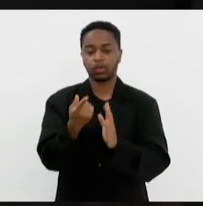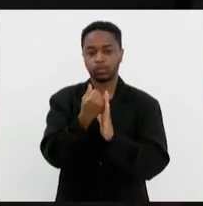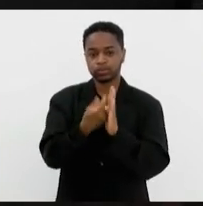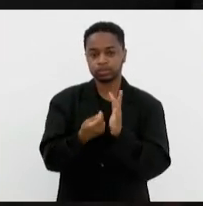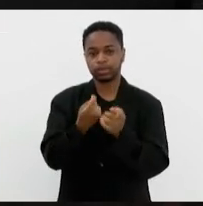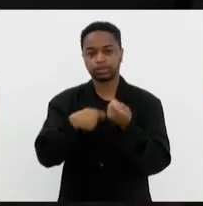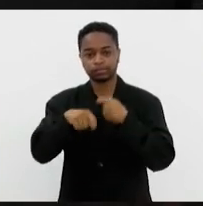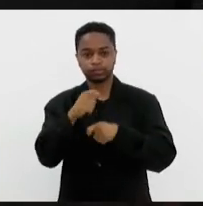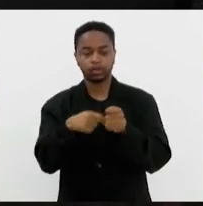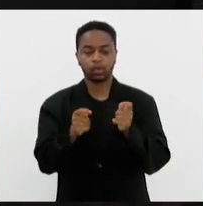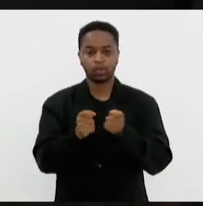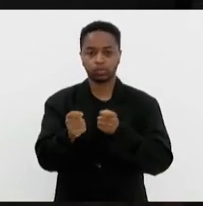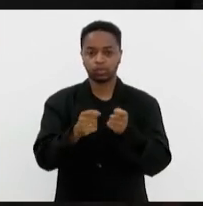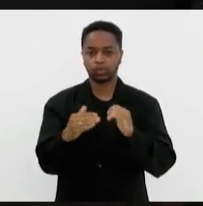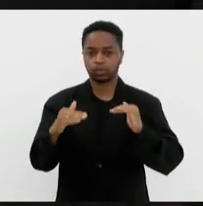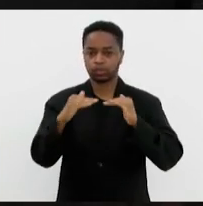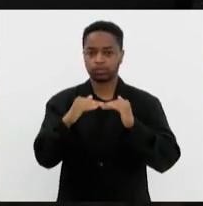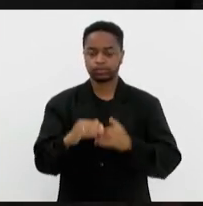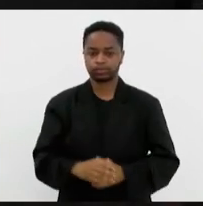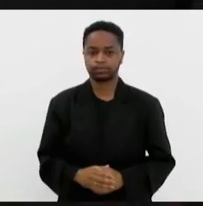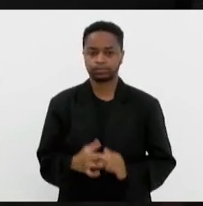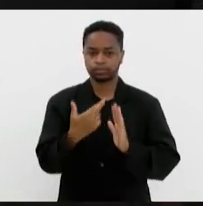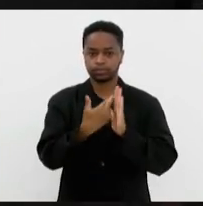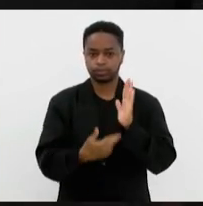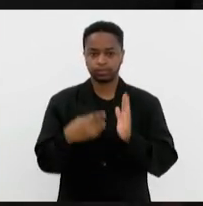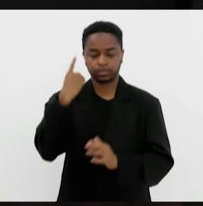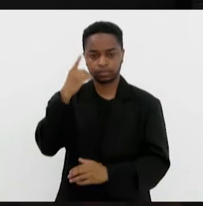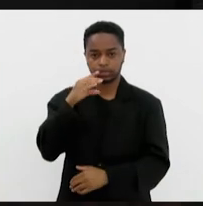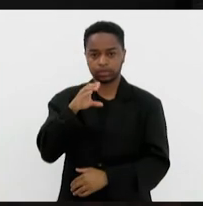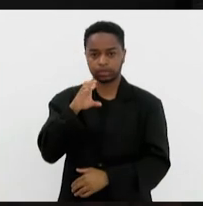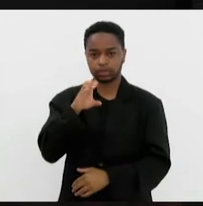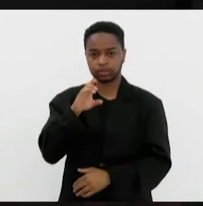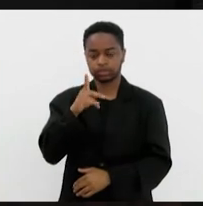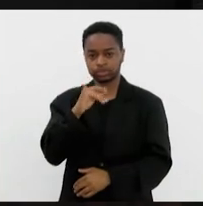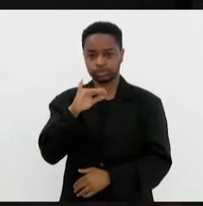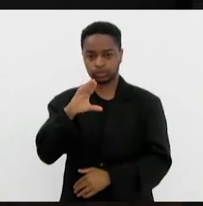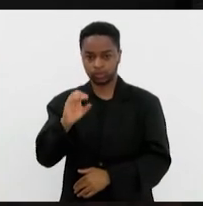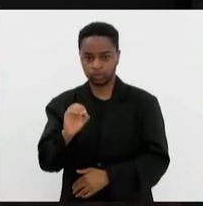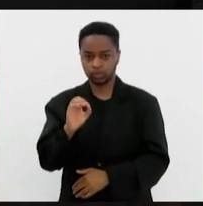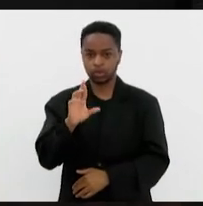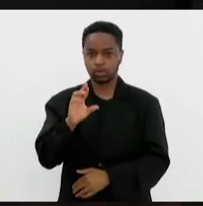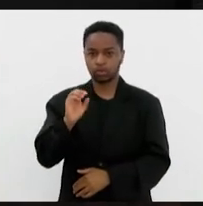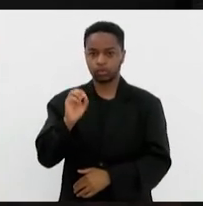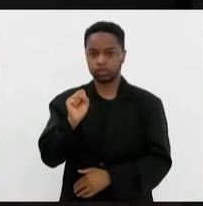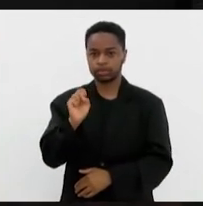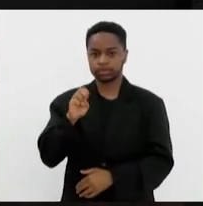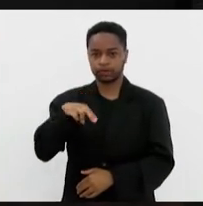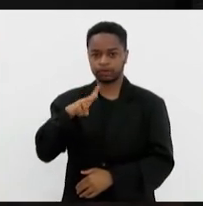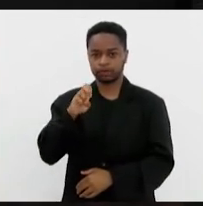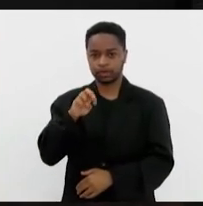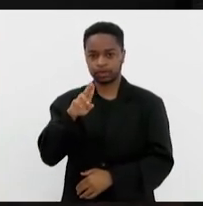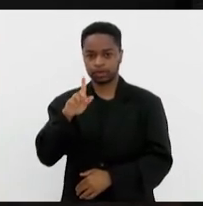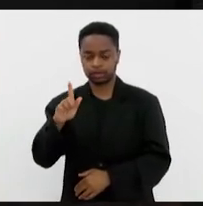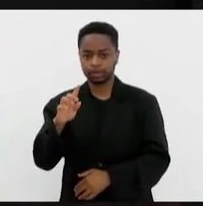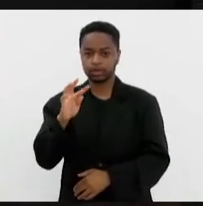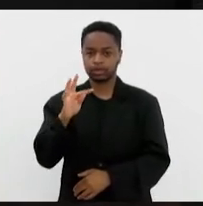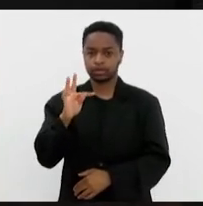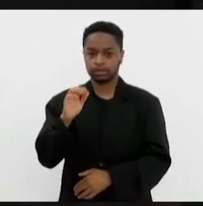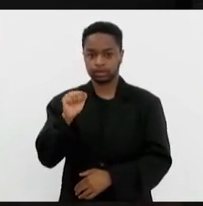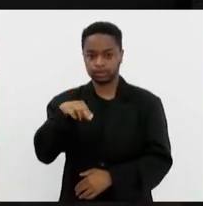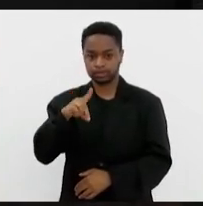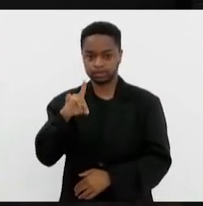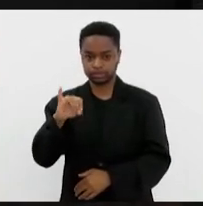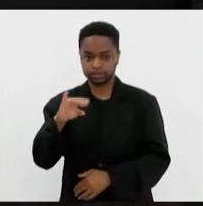Financeira e Controle, favorável. Relatores, deputados Chico Machado, Rosenberg Reis, Tandy Vieira, Célia Jordão e